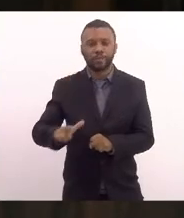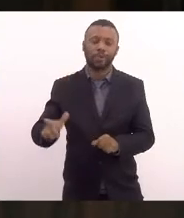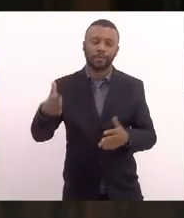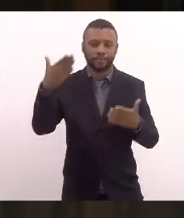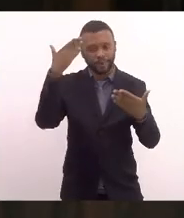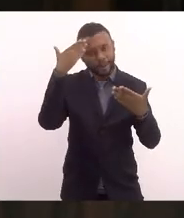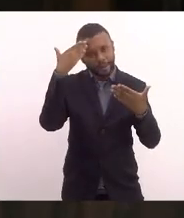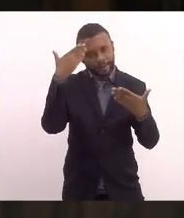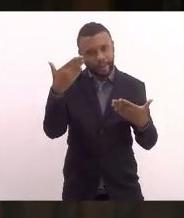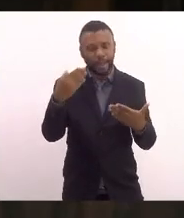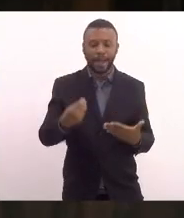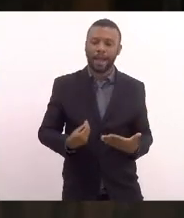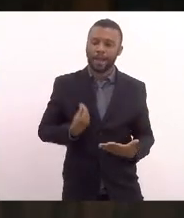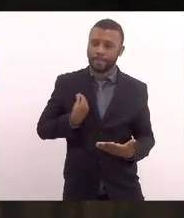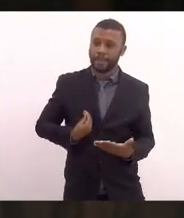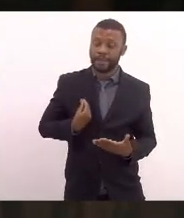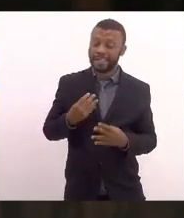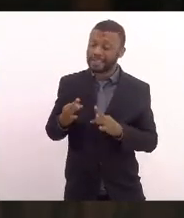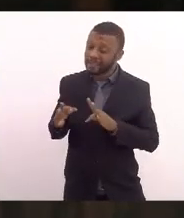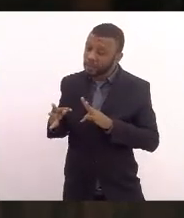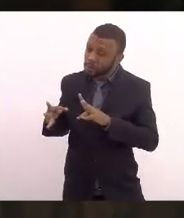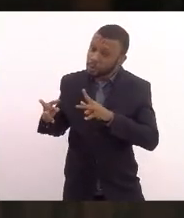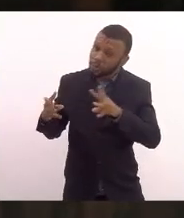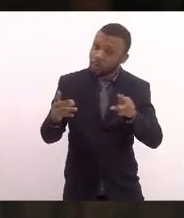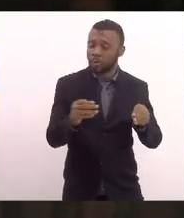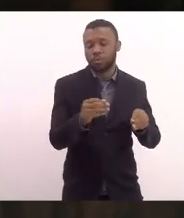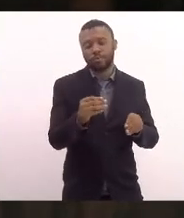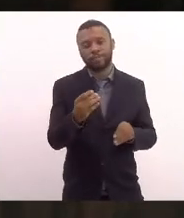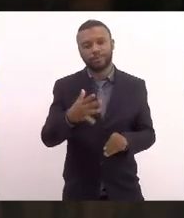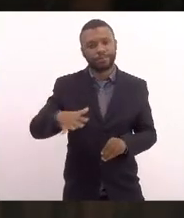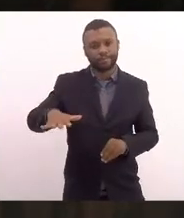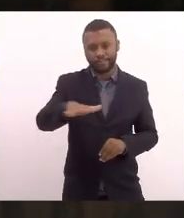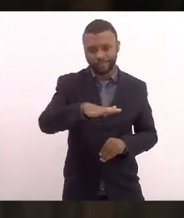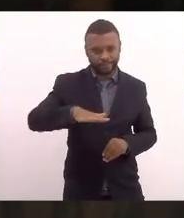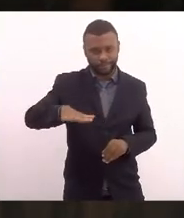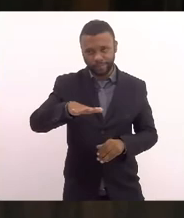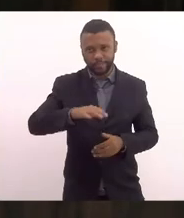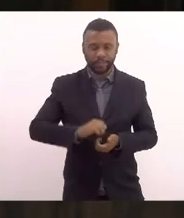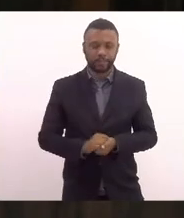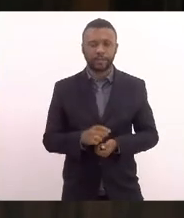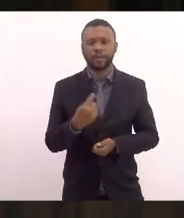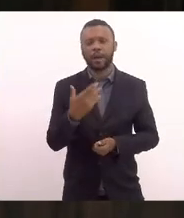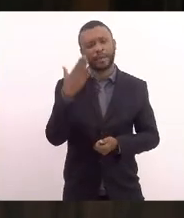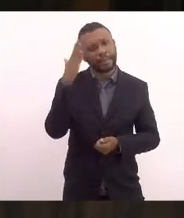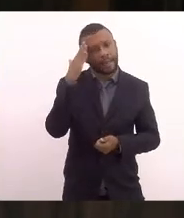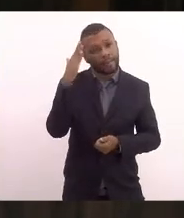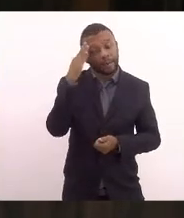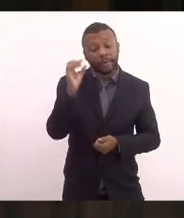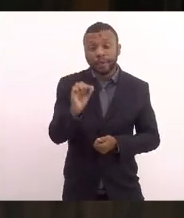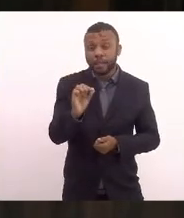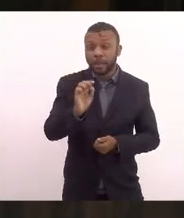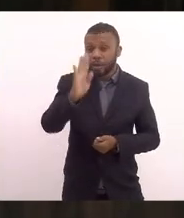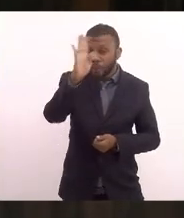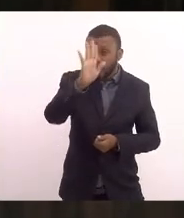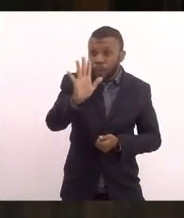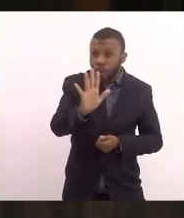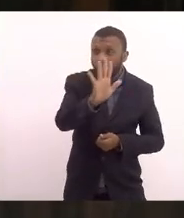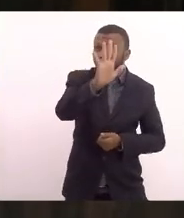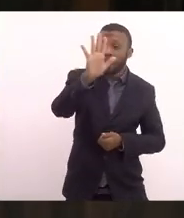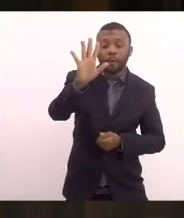a presença de todos aqui. A gente sabe que o país, né, o país como um